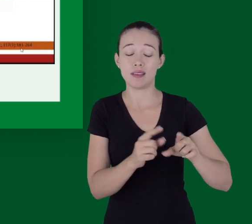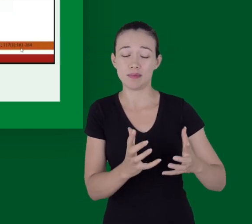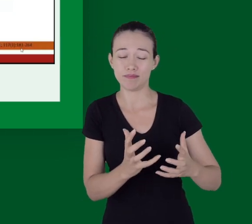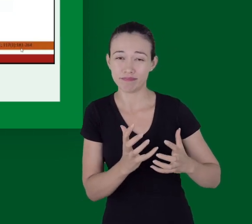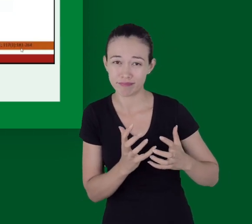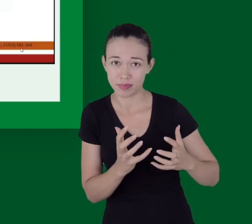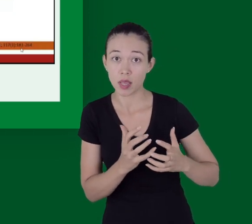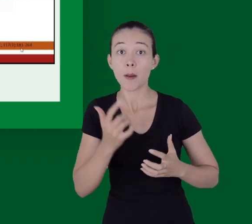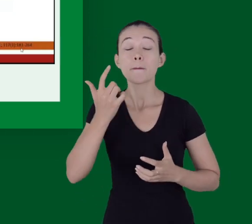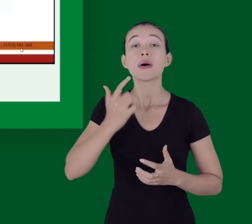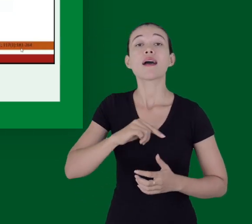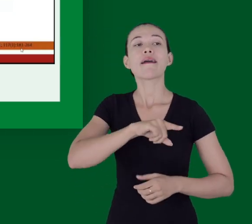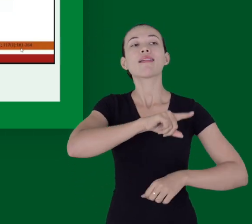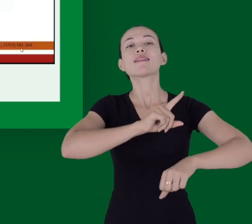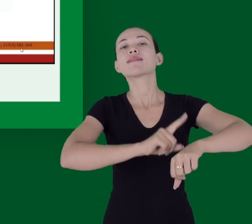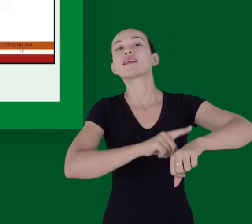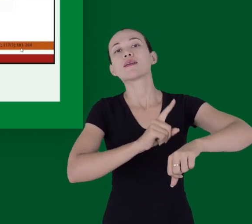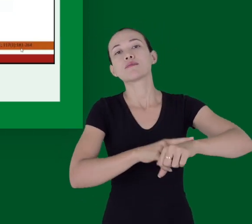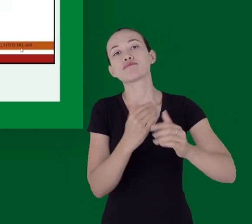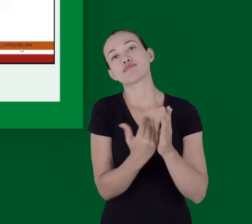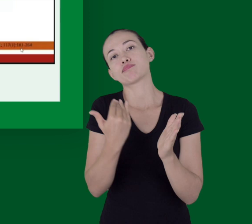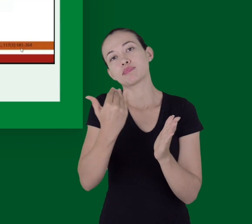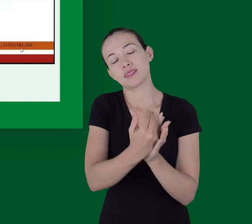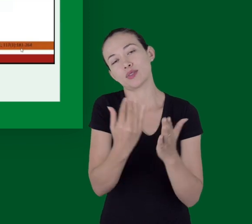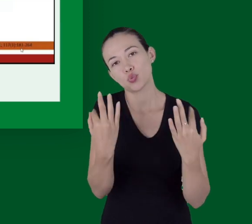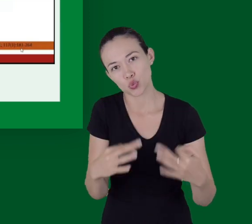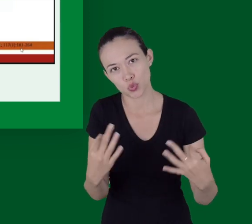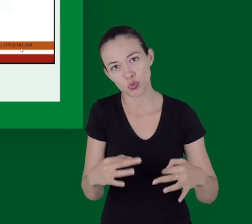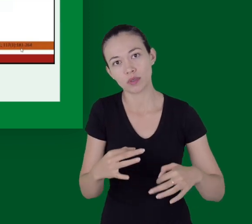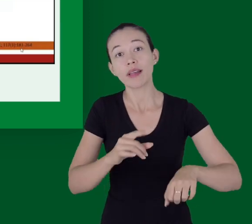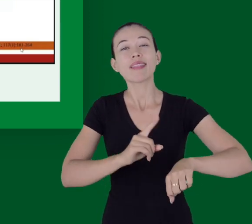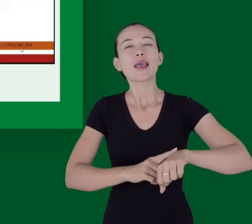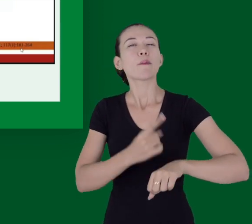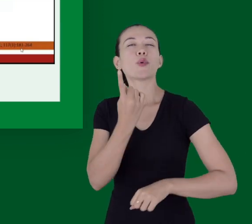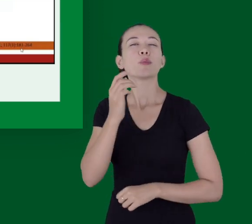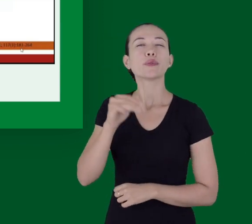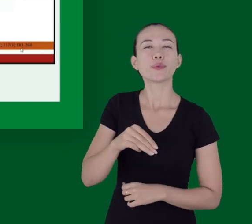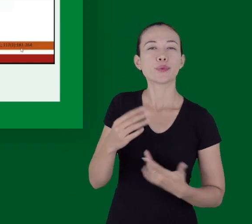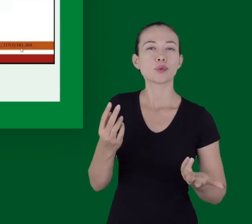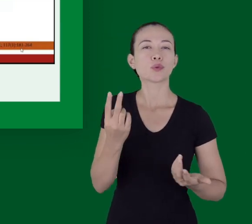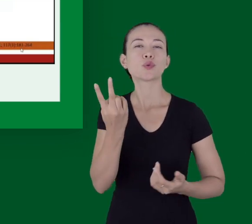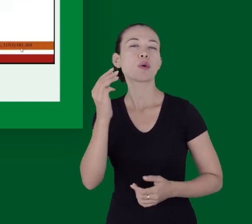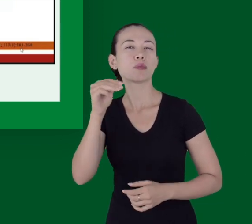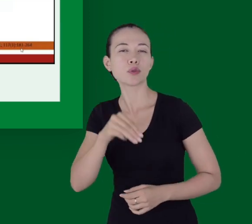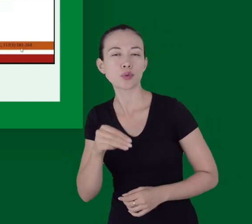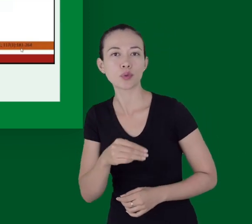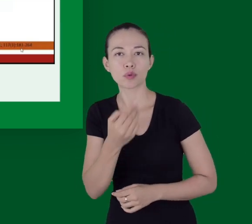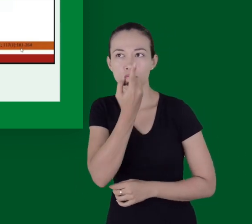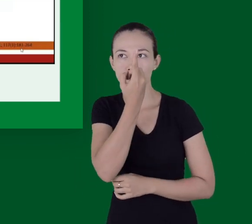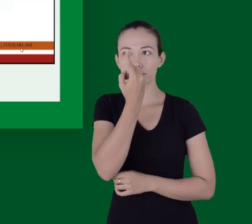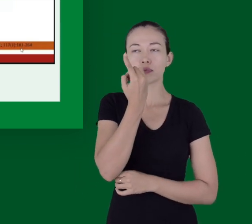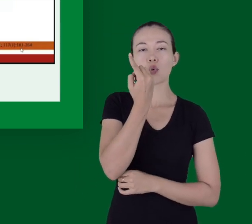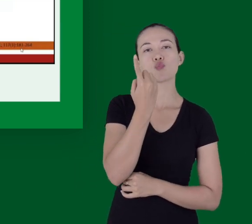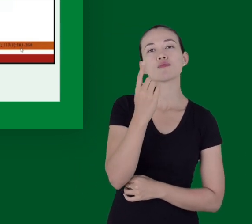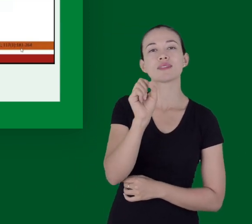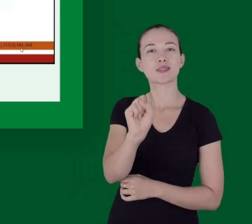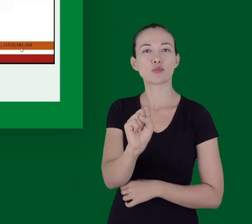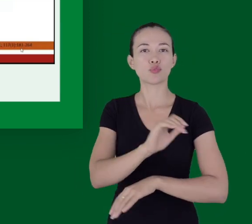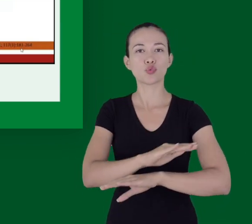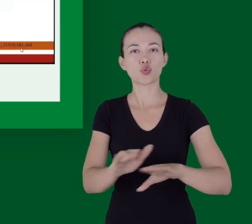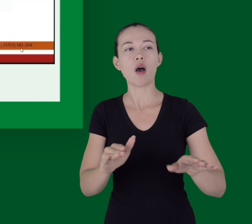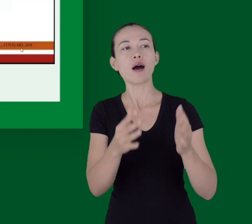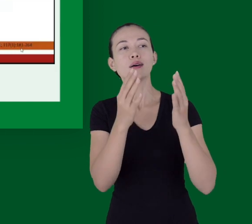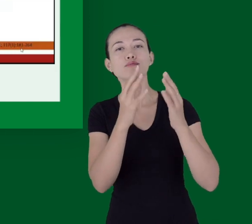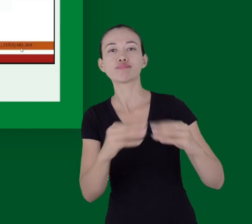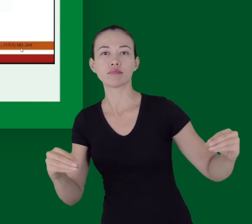prolongada, dura 10, 20 minutos, não é uma dor que melhora em 1 minuto, 2 minutos, 1 segundo, como